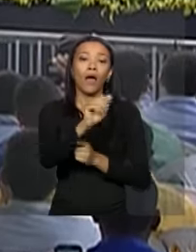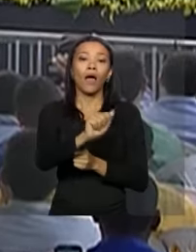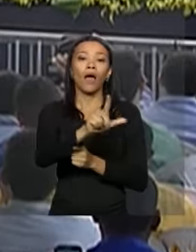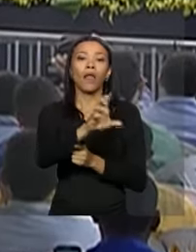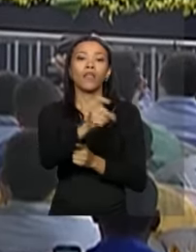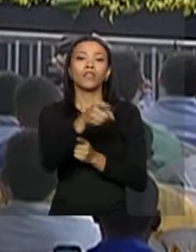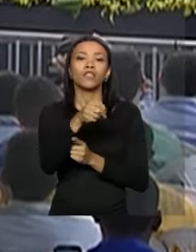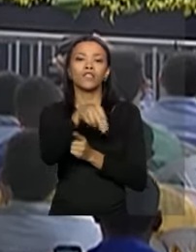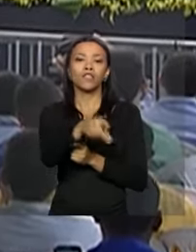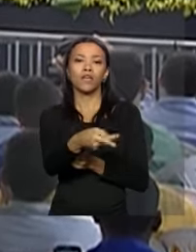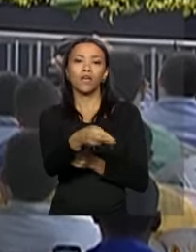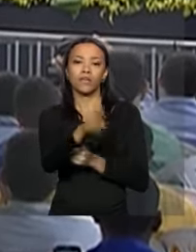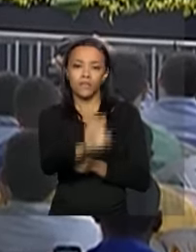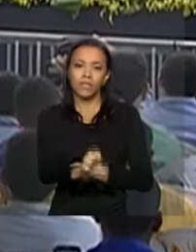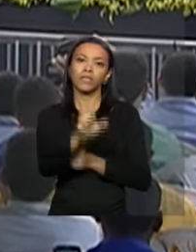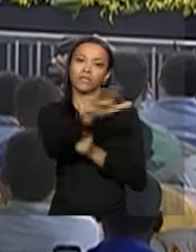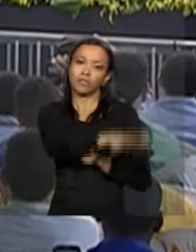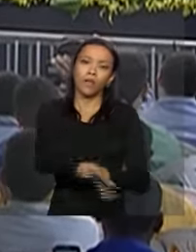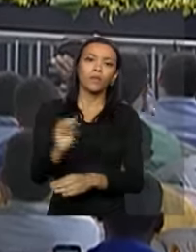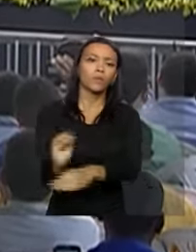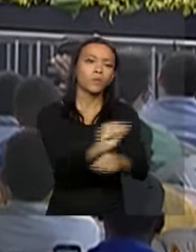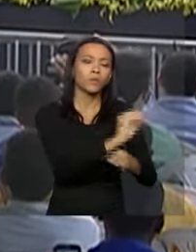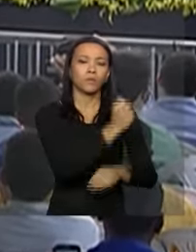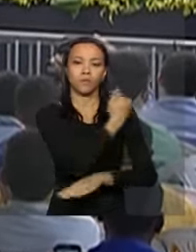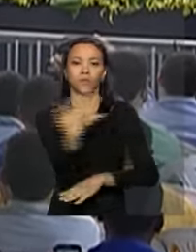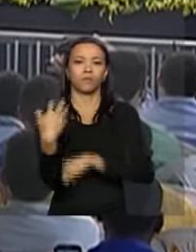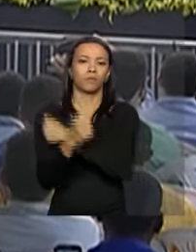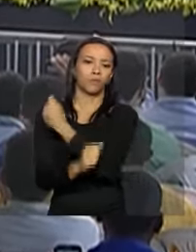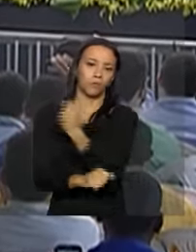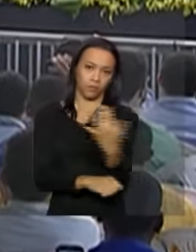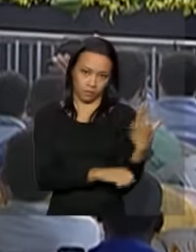Meio Ambiente e Recursos Hídricos.